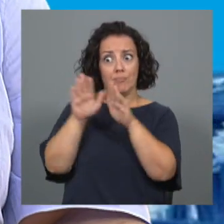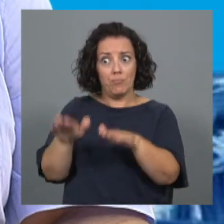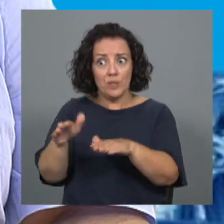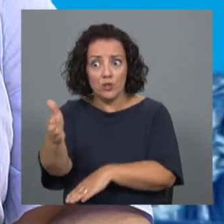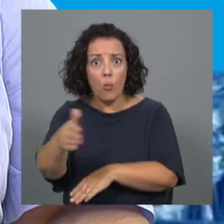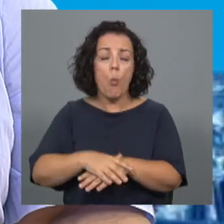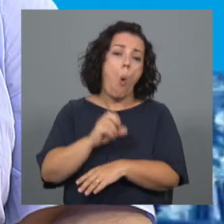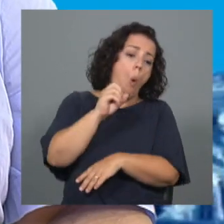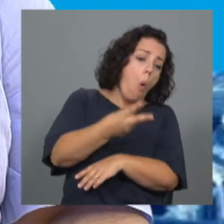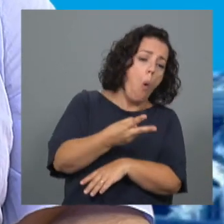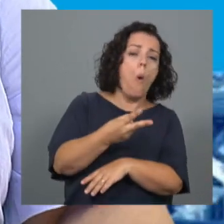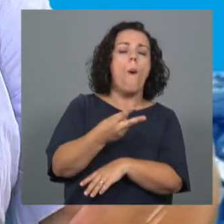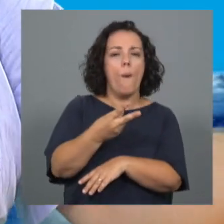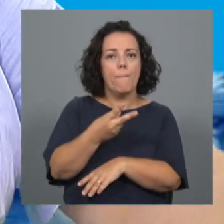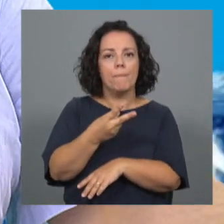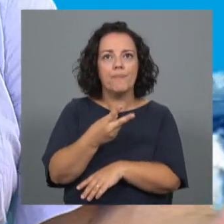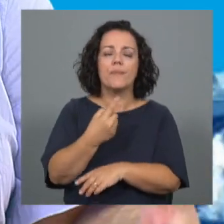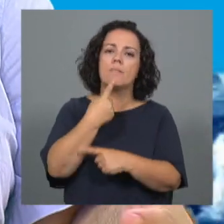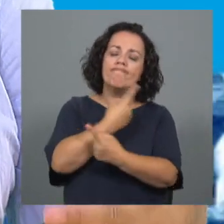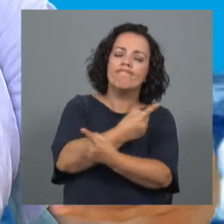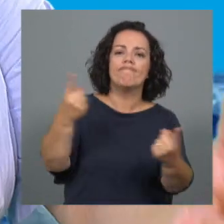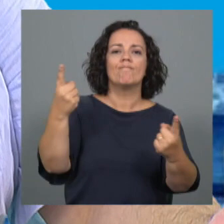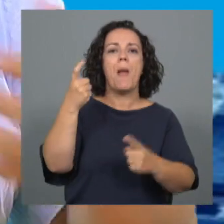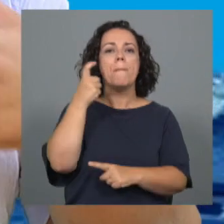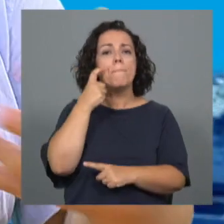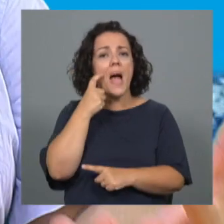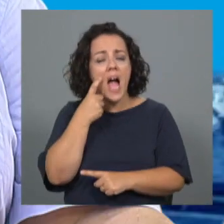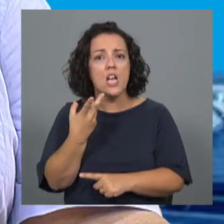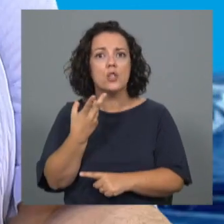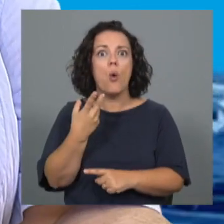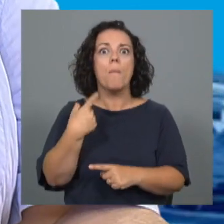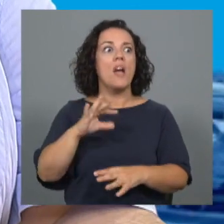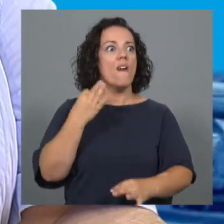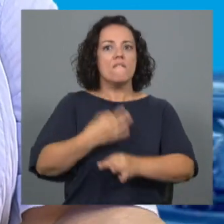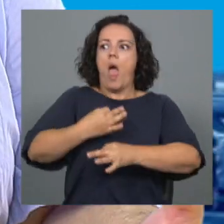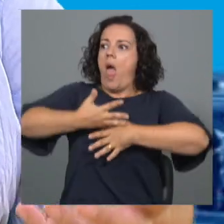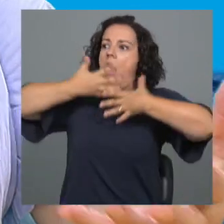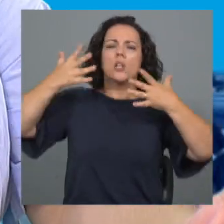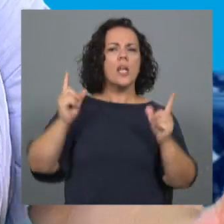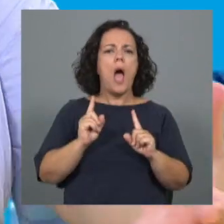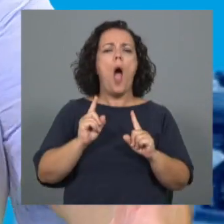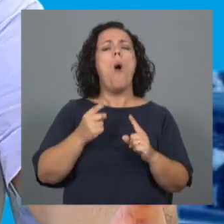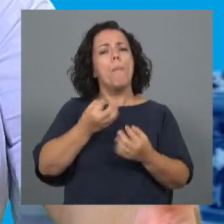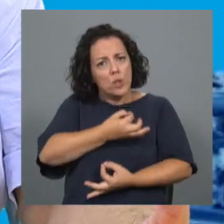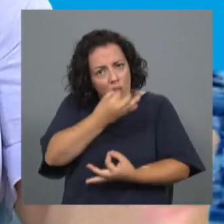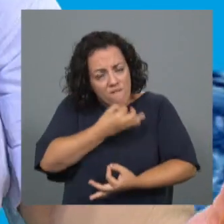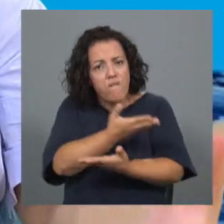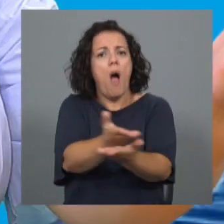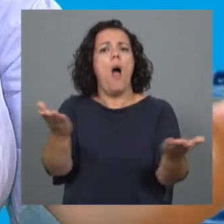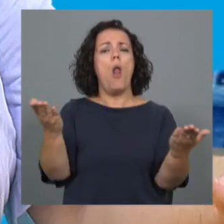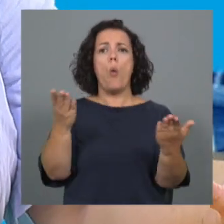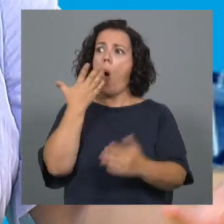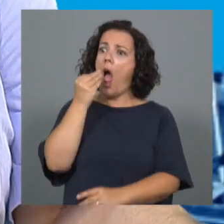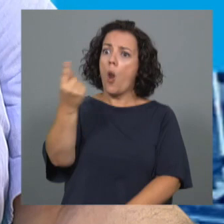sinalizamos a Epifania ou a Páscoa, não a celebramos, como é evidente, não é? Mas são alunos nossos que estão lá dentro e, portanto,